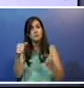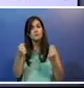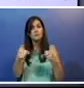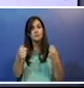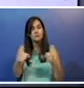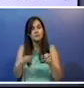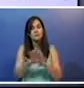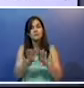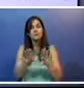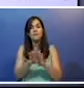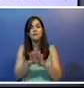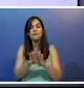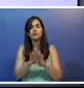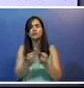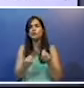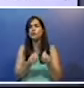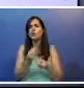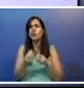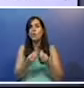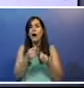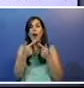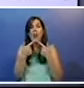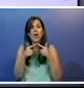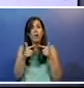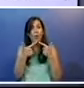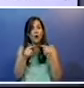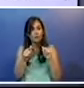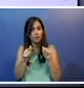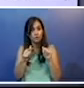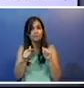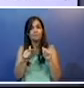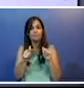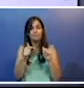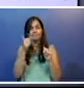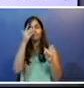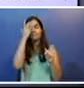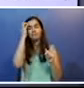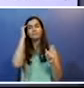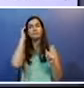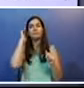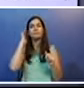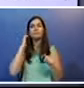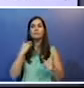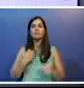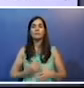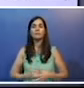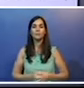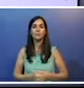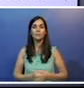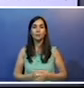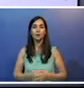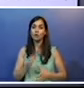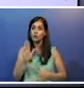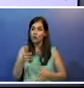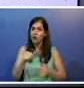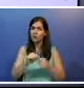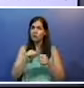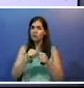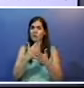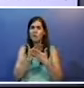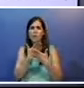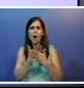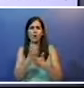modalização da linguagem, que nós também fizemos uma aula somente sobre